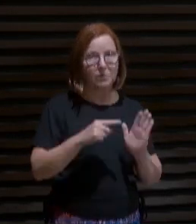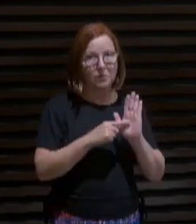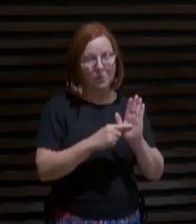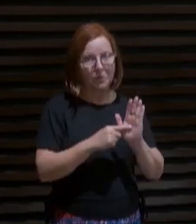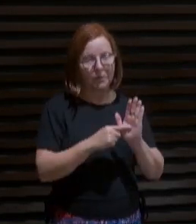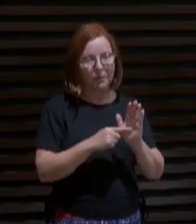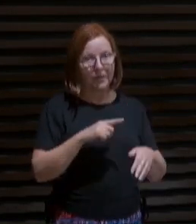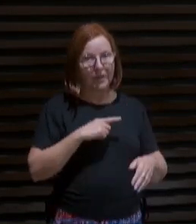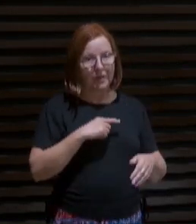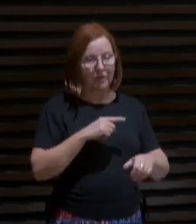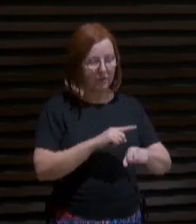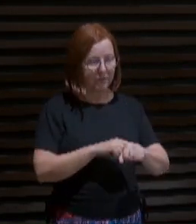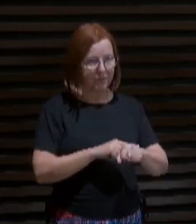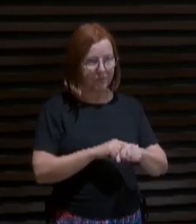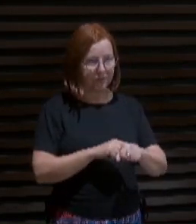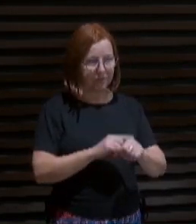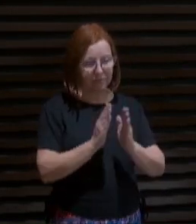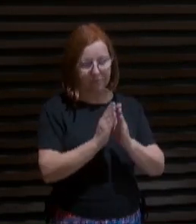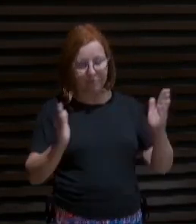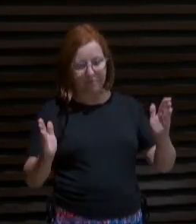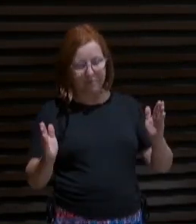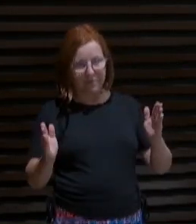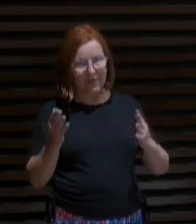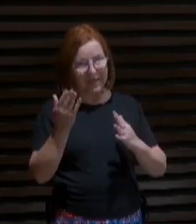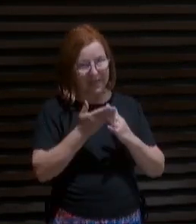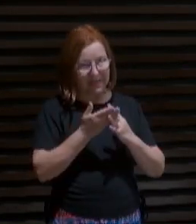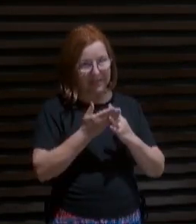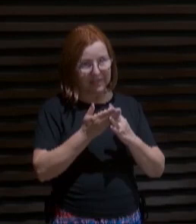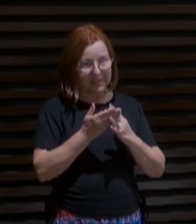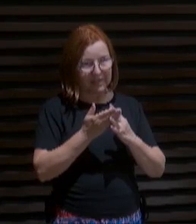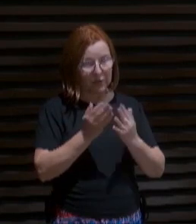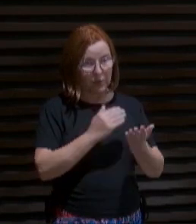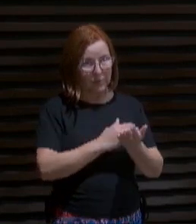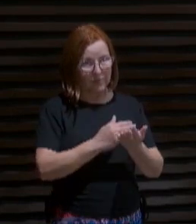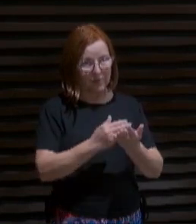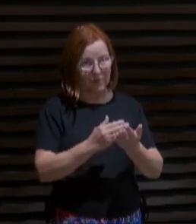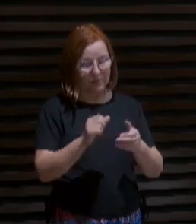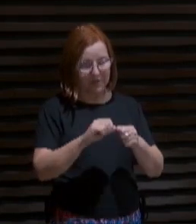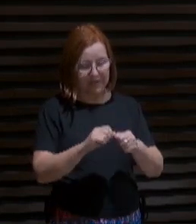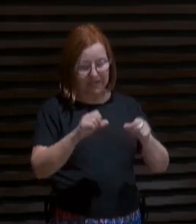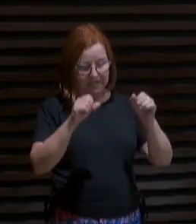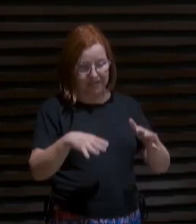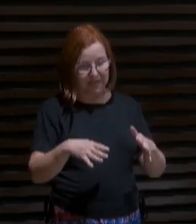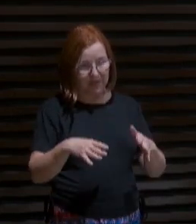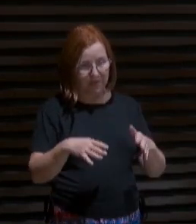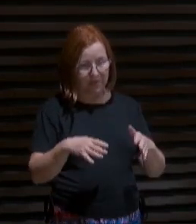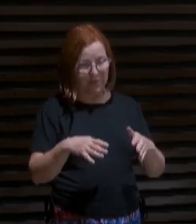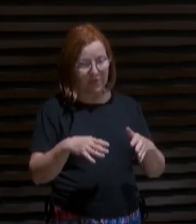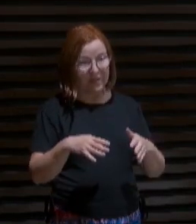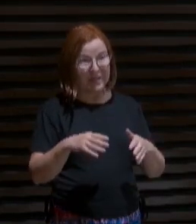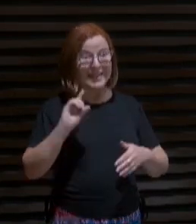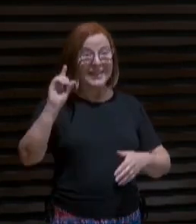tempo entre o princípio que Deus criou e, havendo Deus terminado no